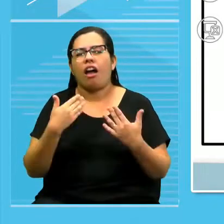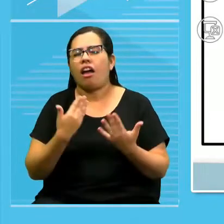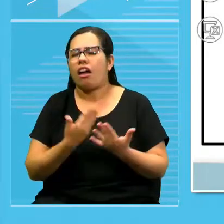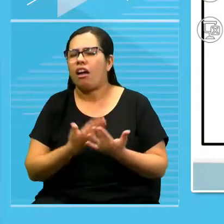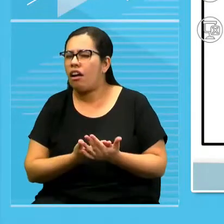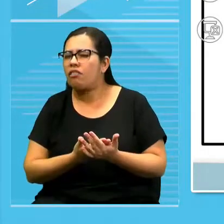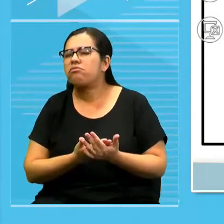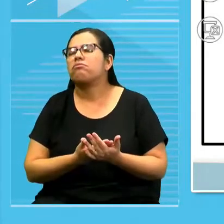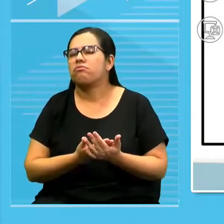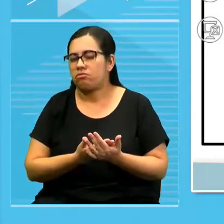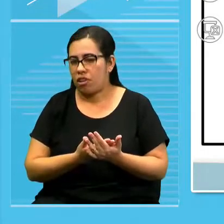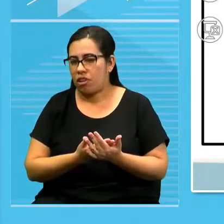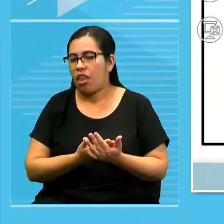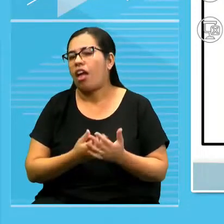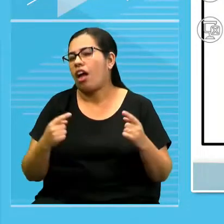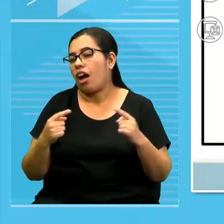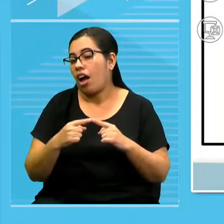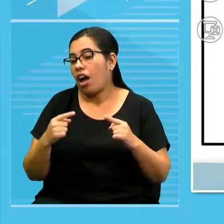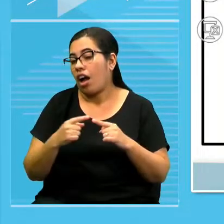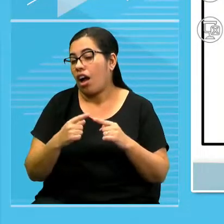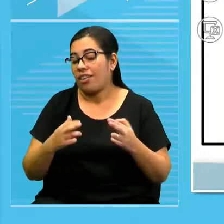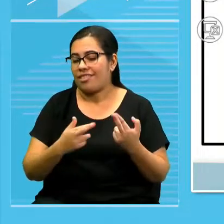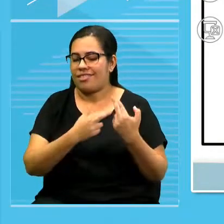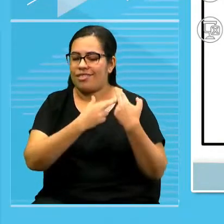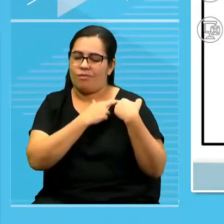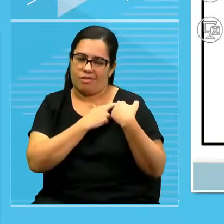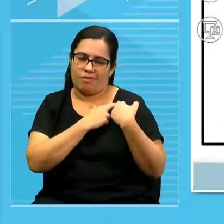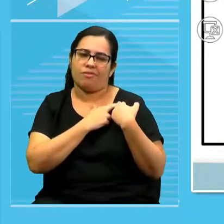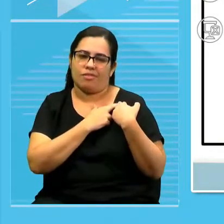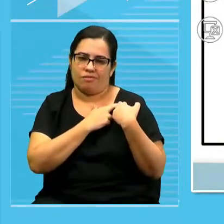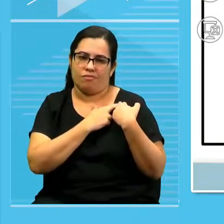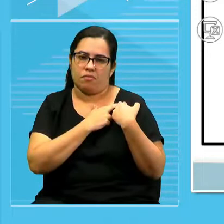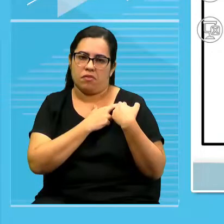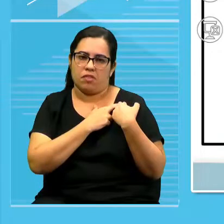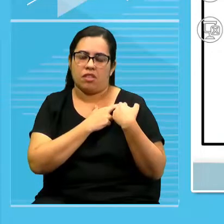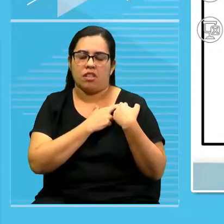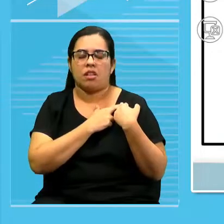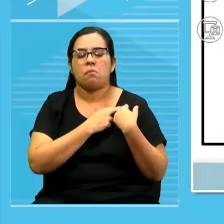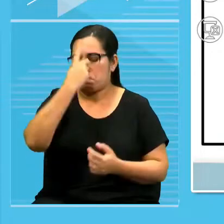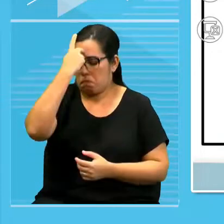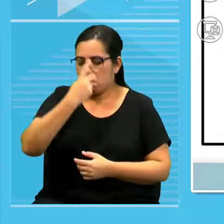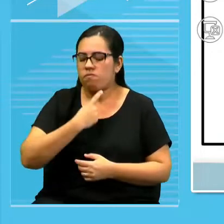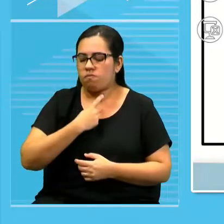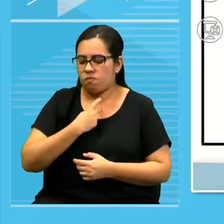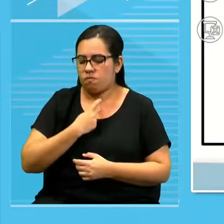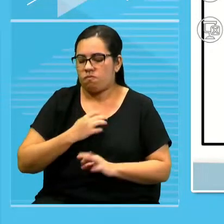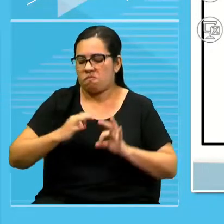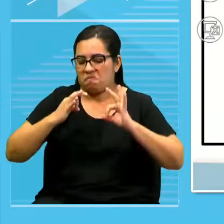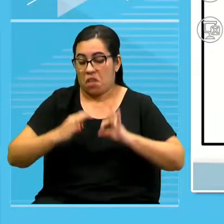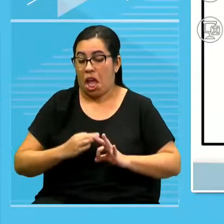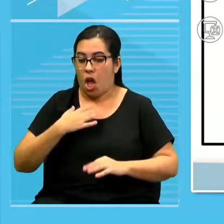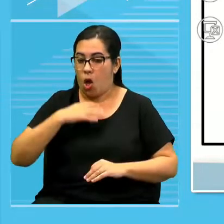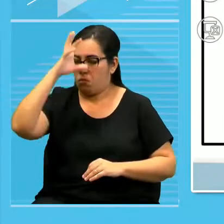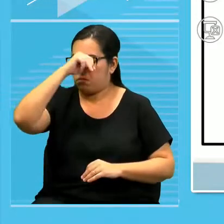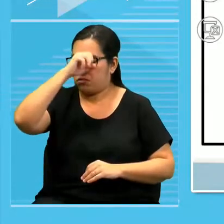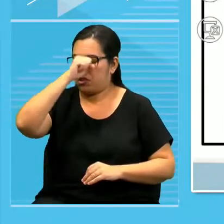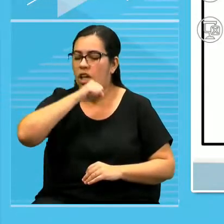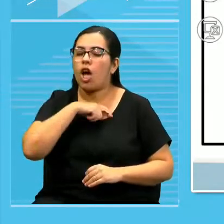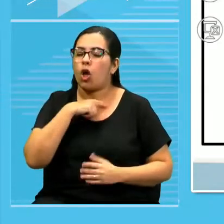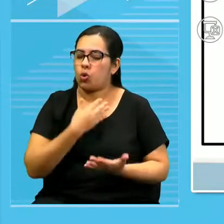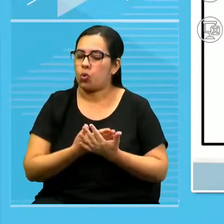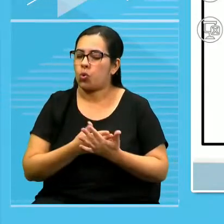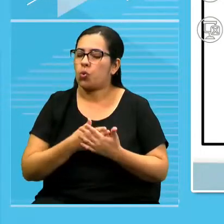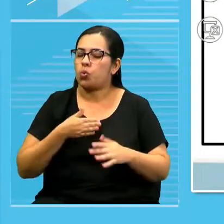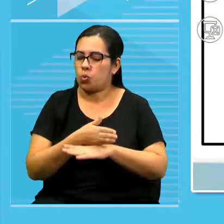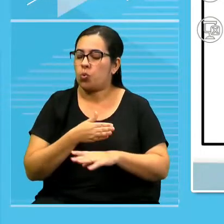responsabilidade que você tem com você mesmo é um compromisso que você firmou com você quando a gente é criança a gente vai